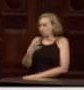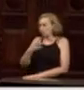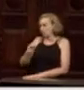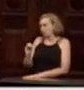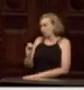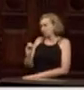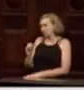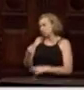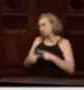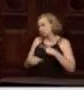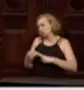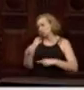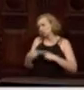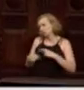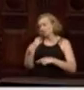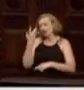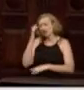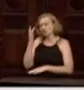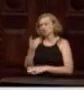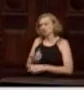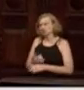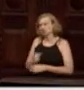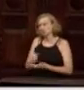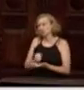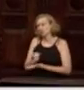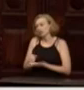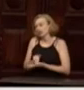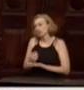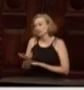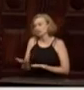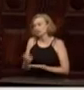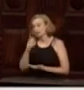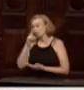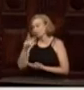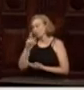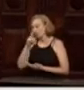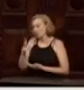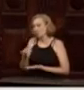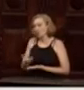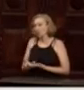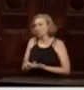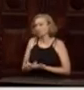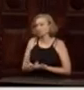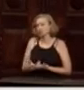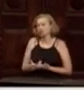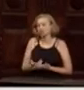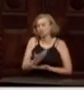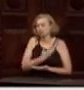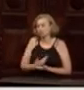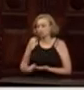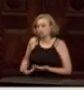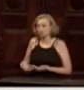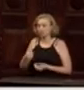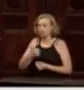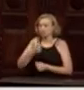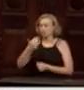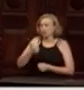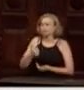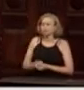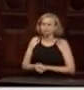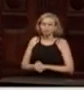infelizmente, acho que essa estrutura e essa forma de governar está podre. Isso não resiste a mais